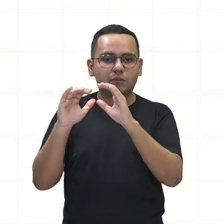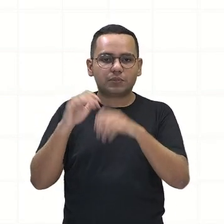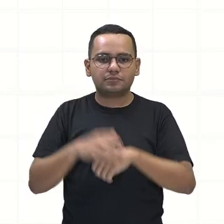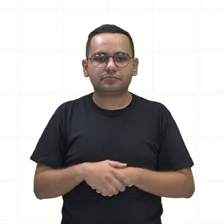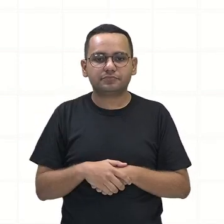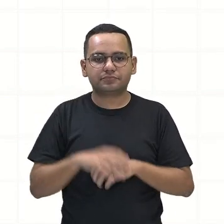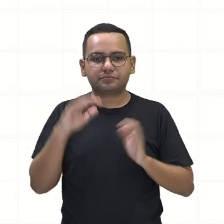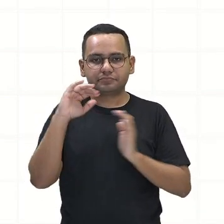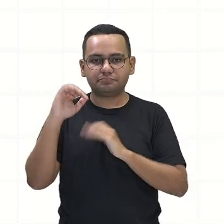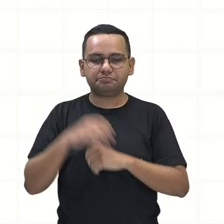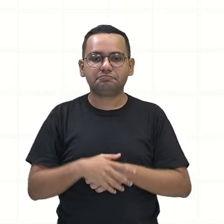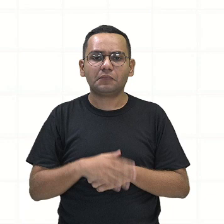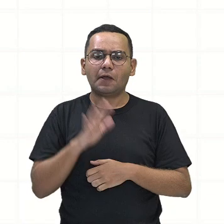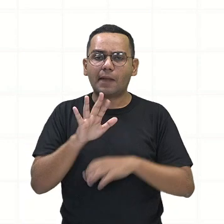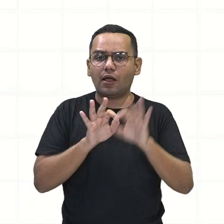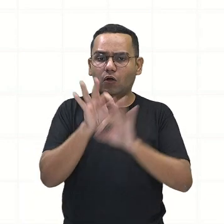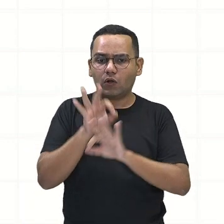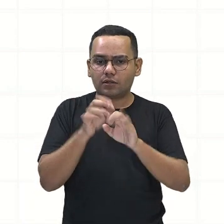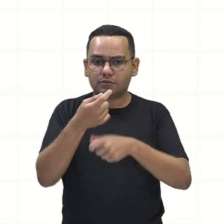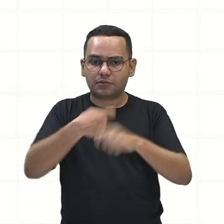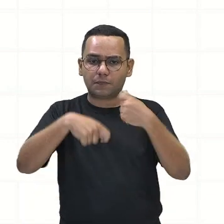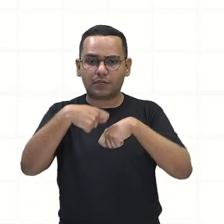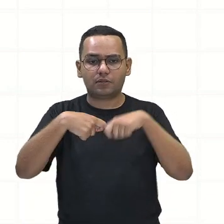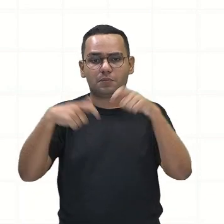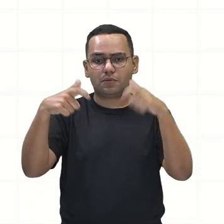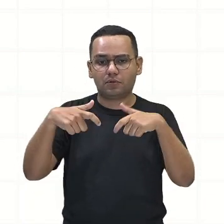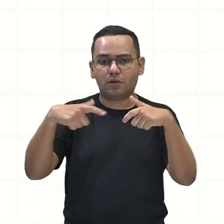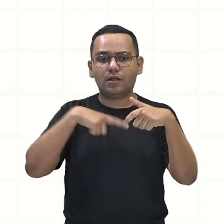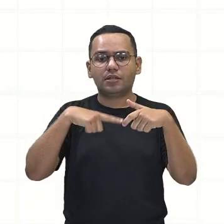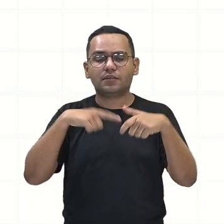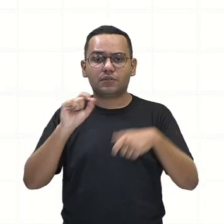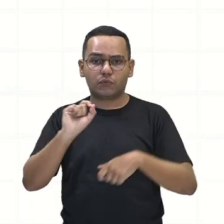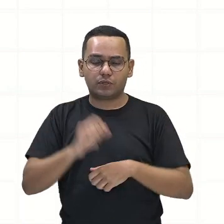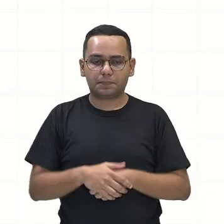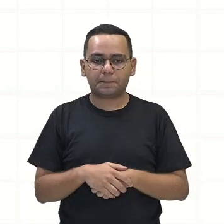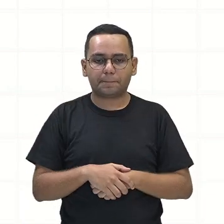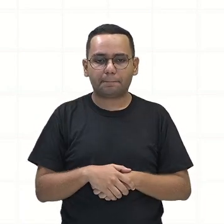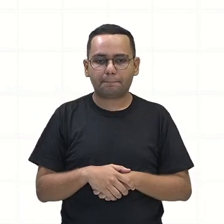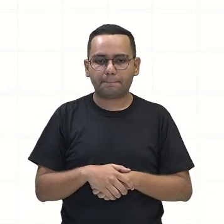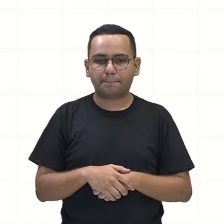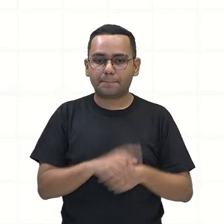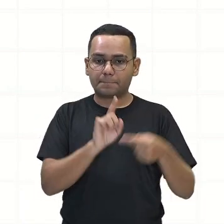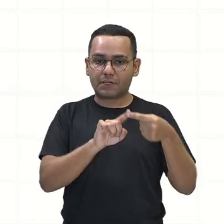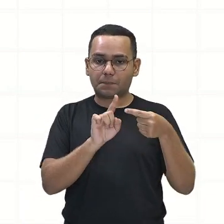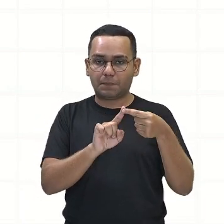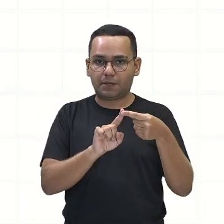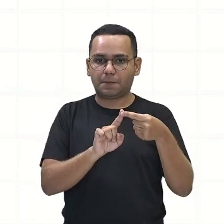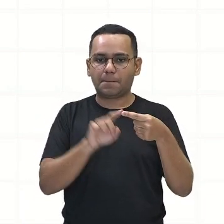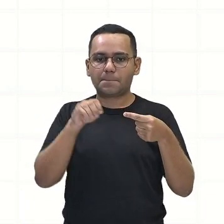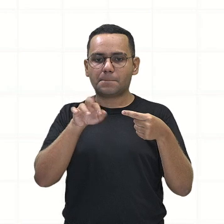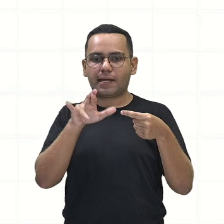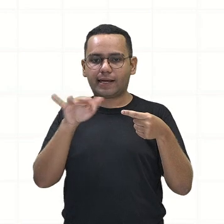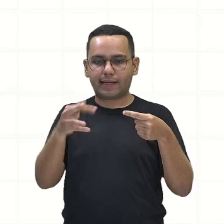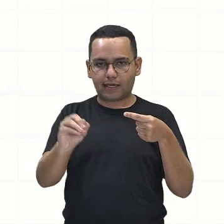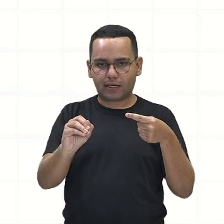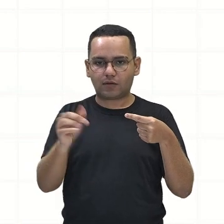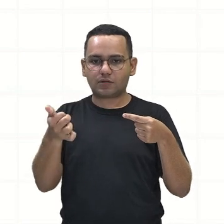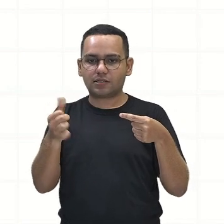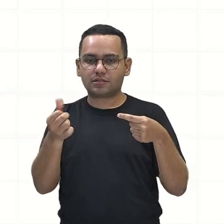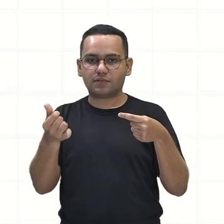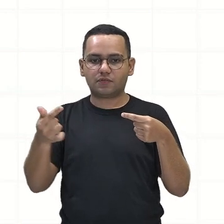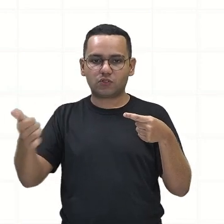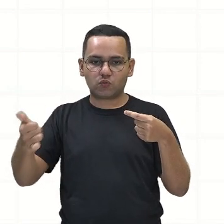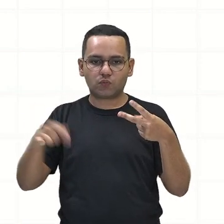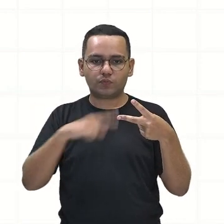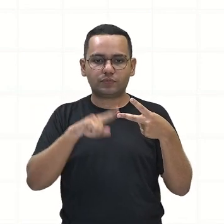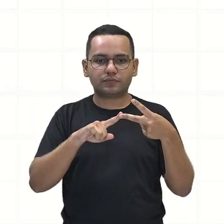A organização administrativa da região foi concebida da seguinte forma: Estado do Maranhão, em 1621,